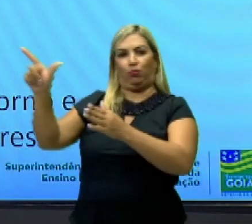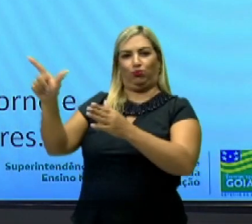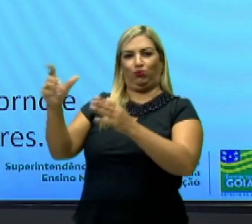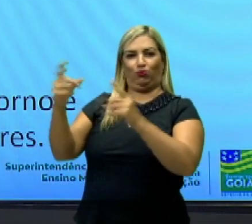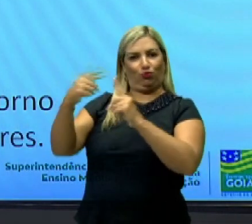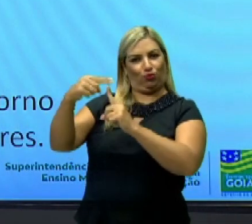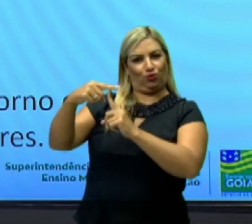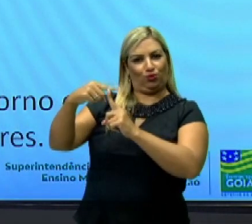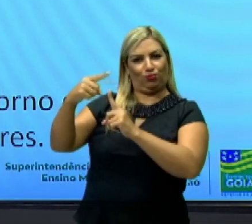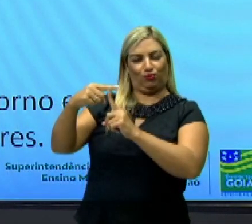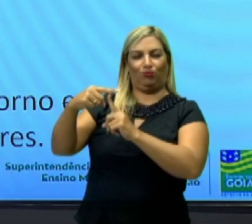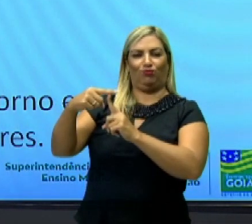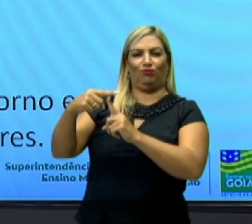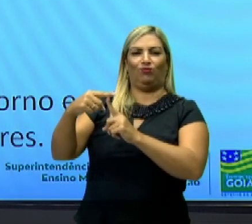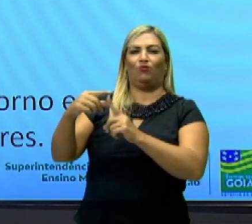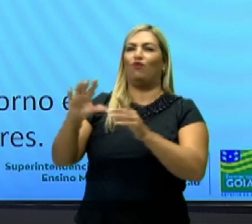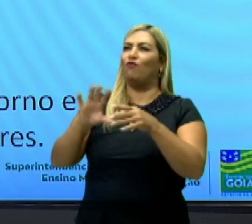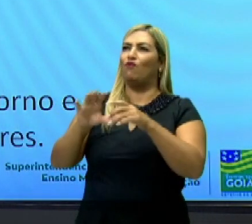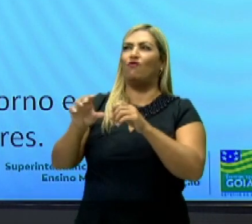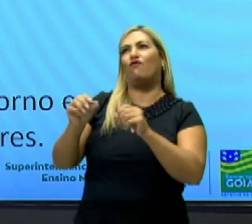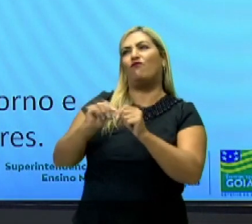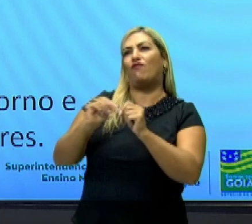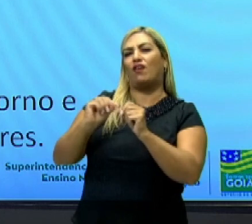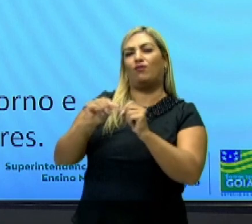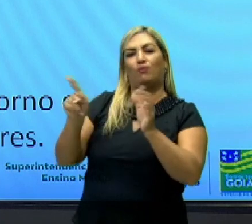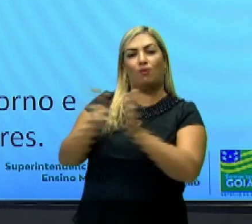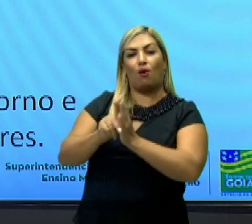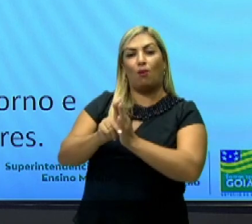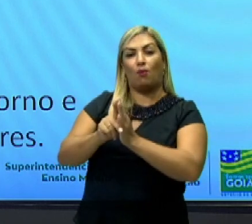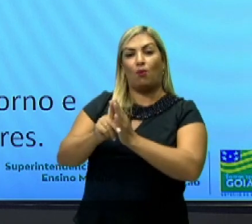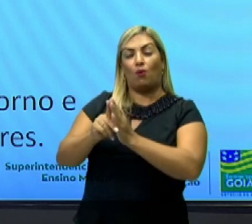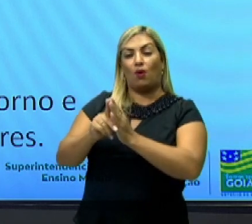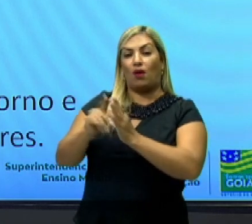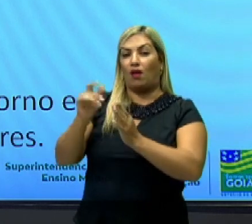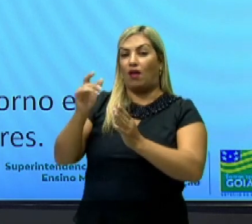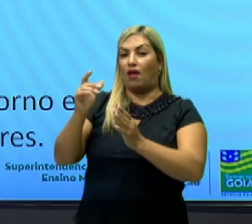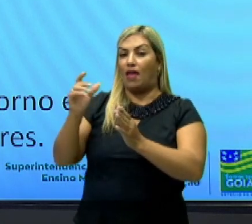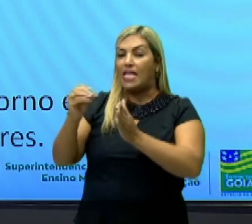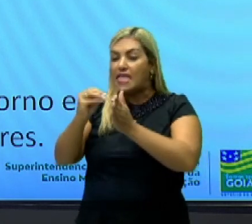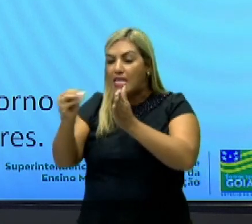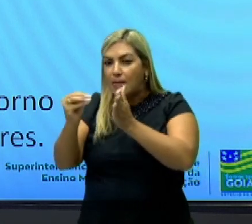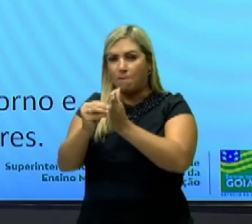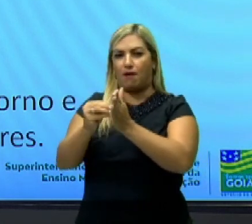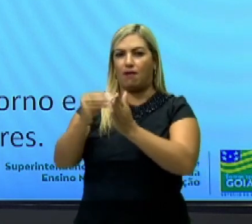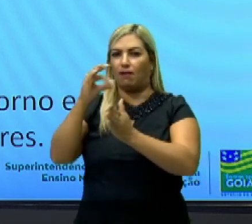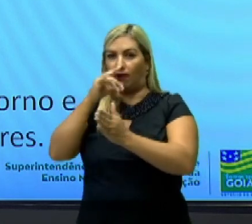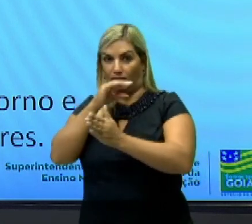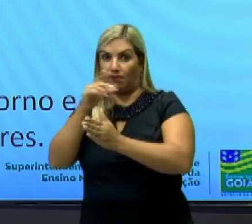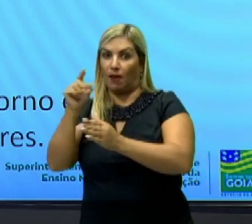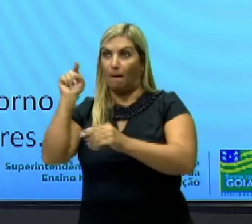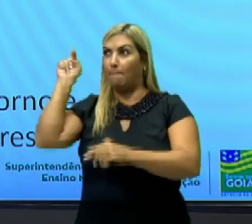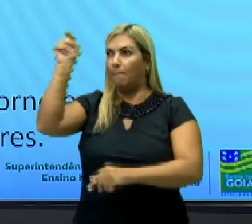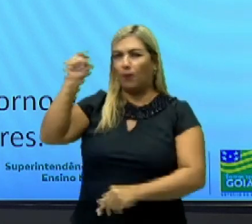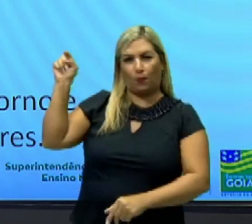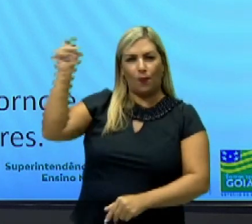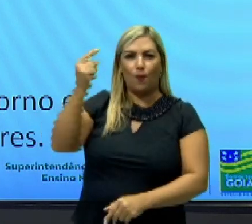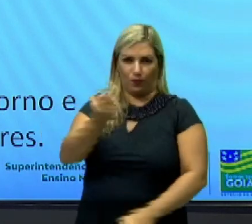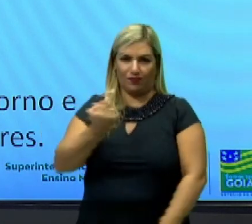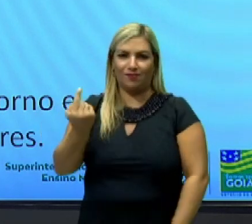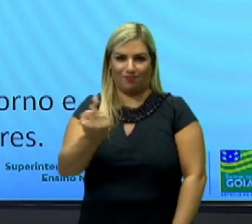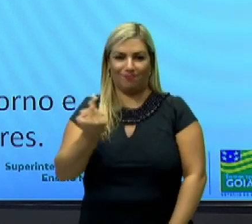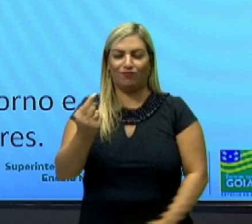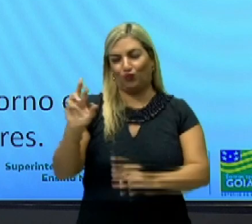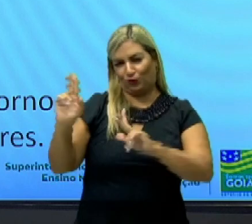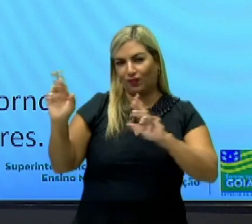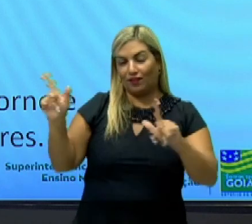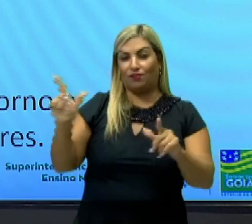princípio que são justamente formados por indução eletromagnética que vai fazer esse cara aquecer lá no micro-ondas. Então, o que